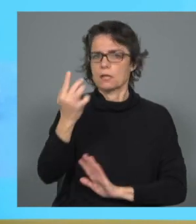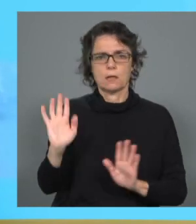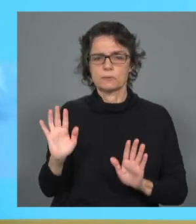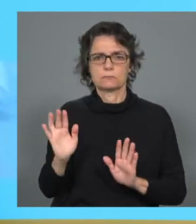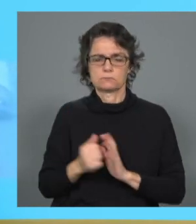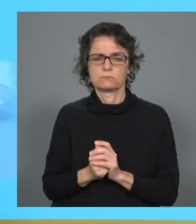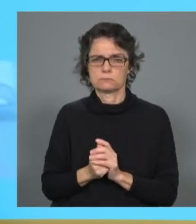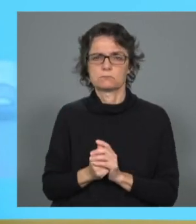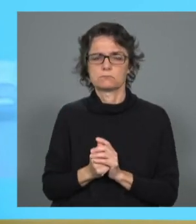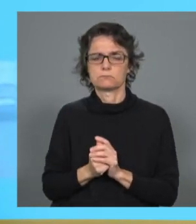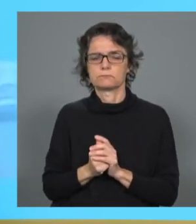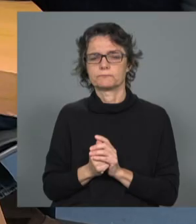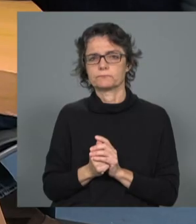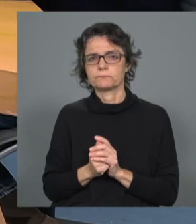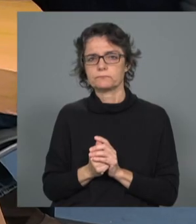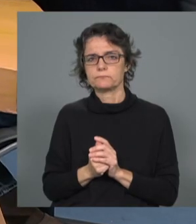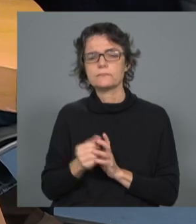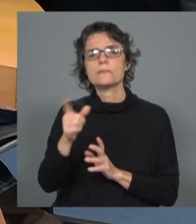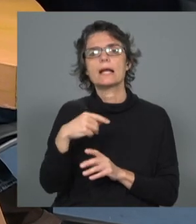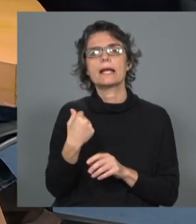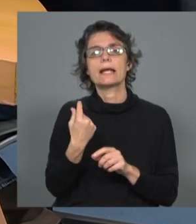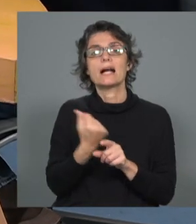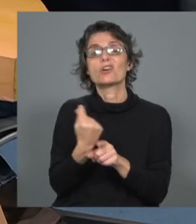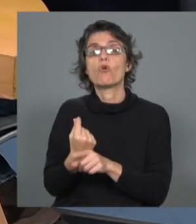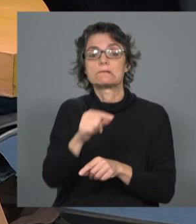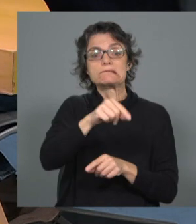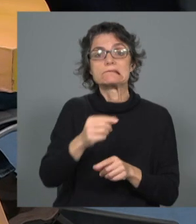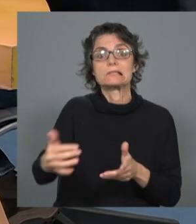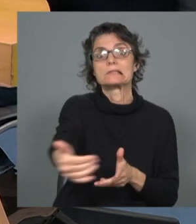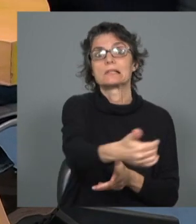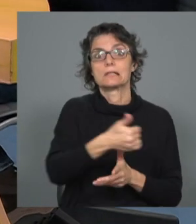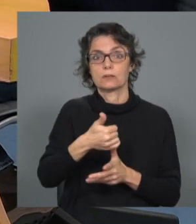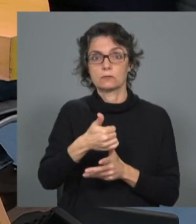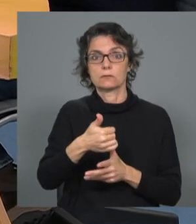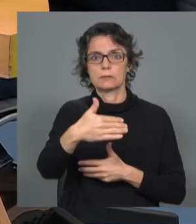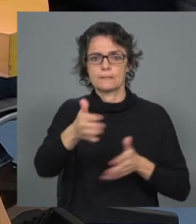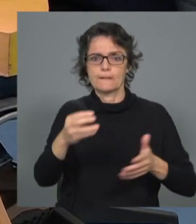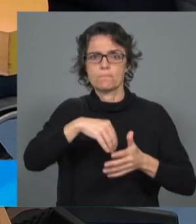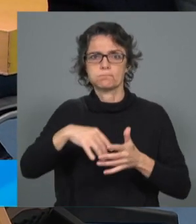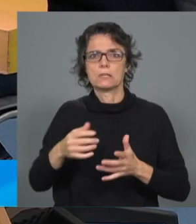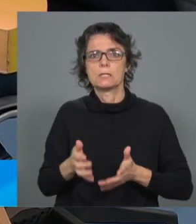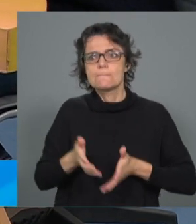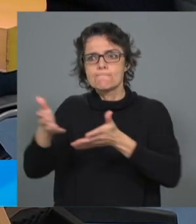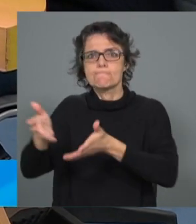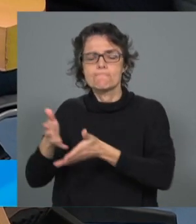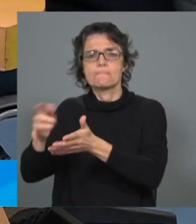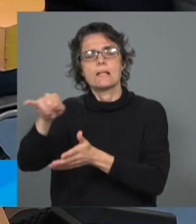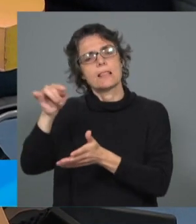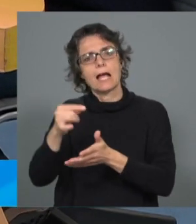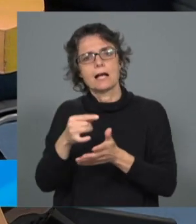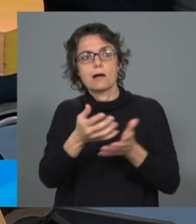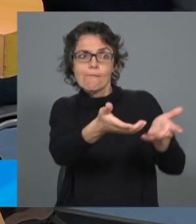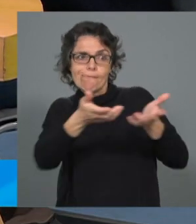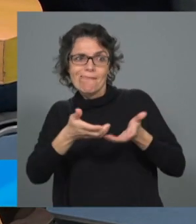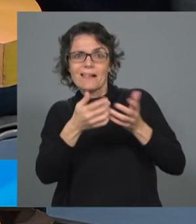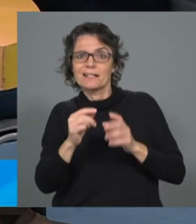contávamos. A entrega dos bens que, entretanto, cá foram recolhidos, tiveram boa recepção lá. Isto porque